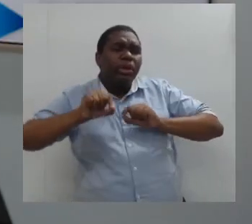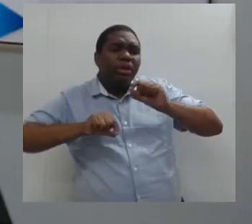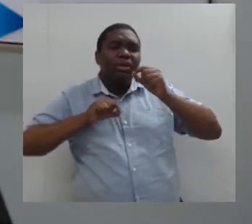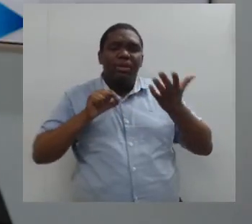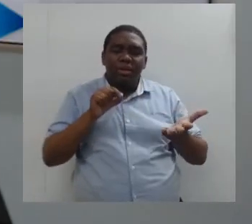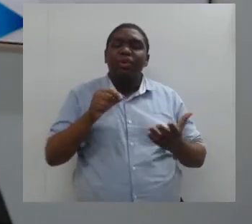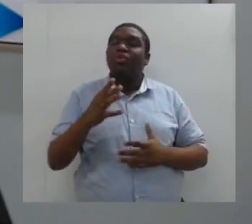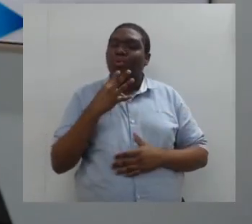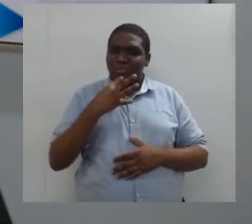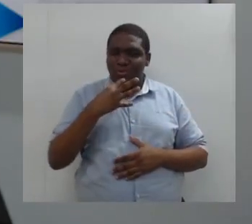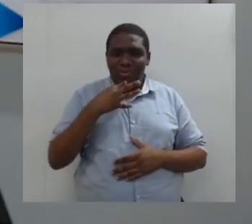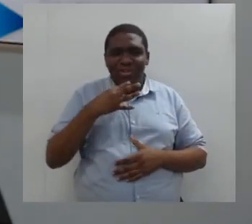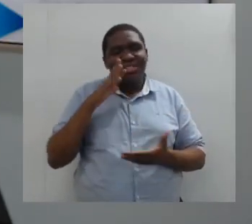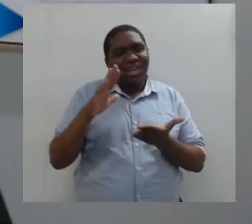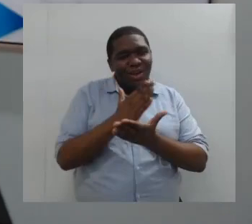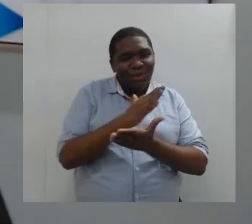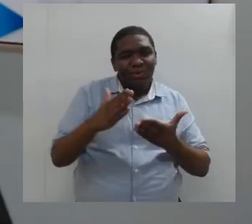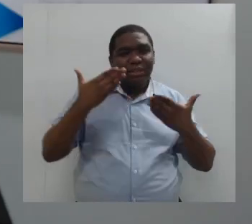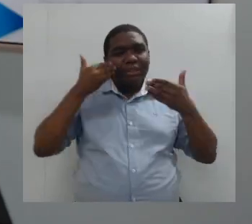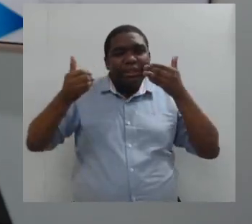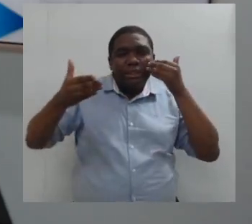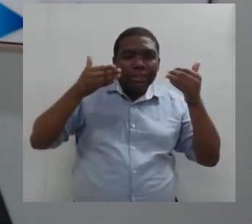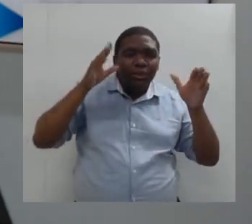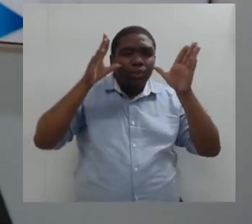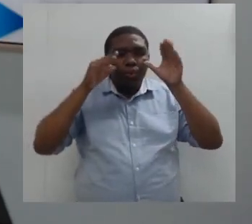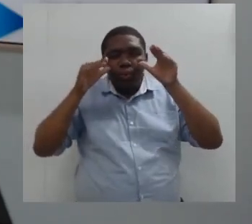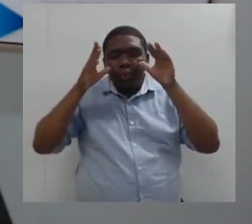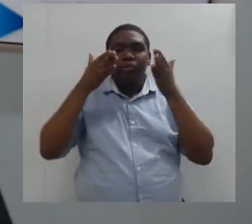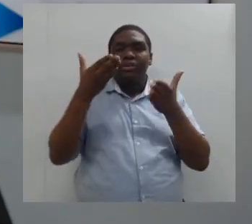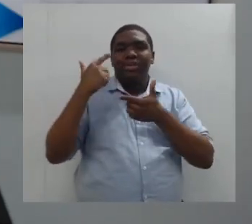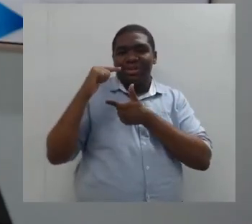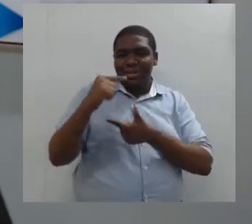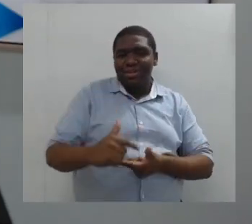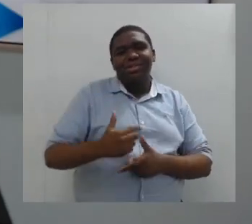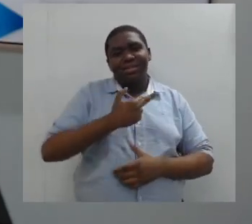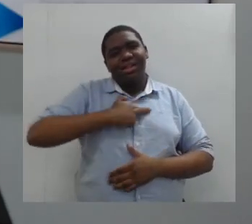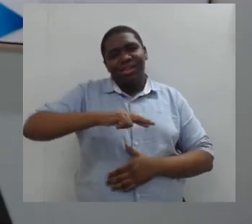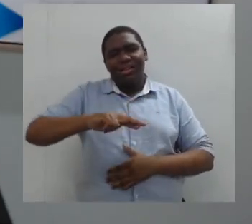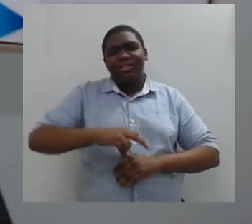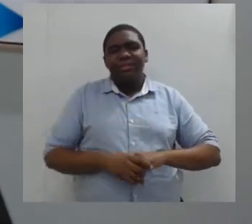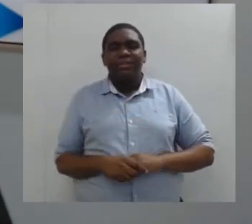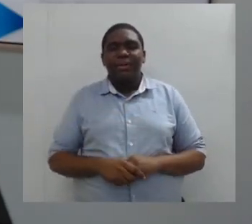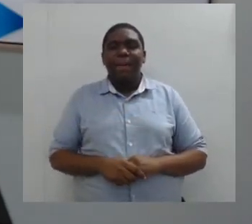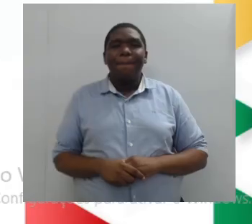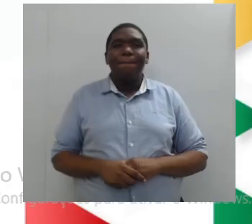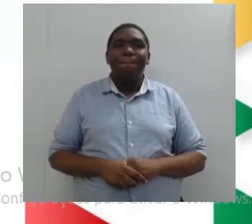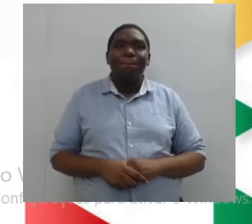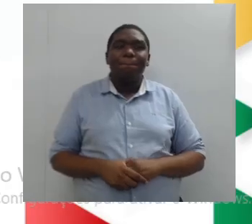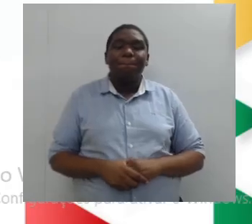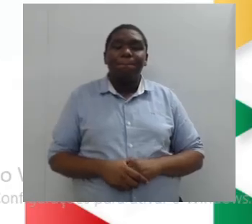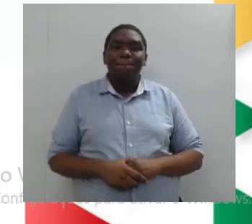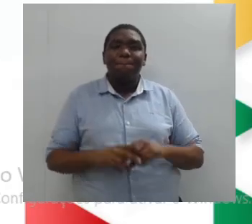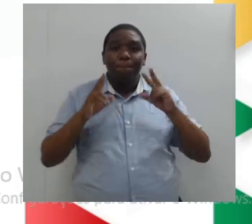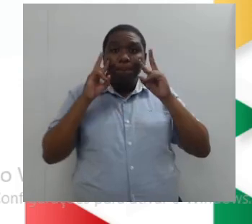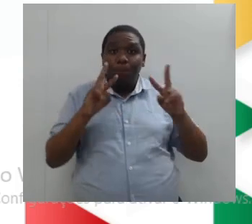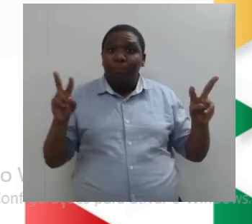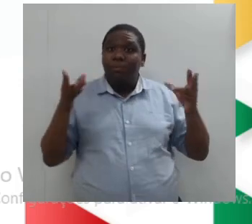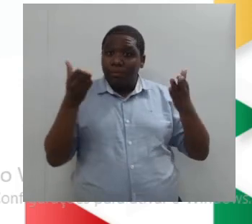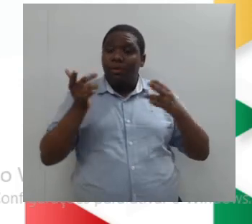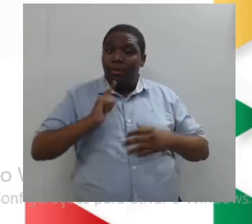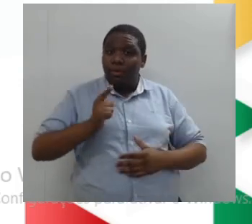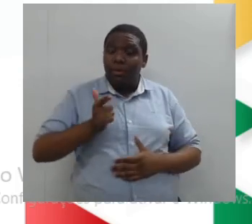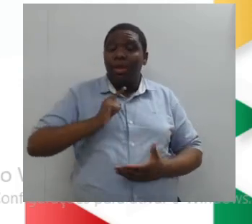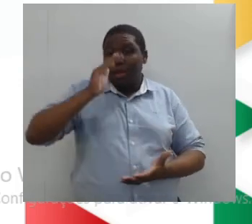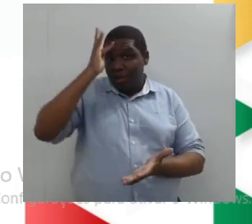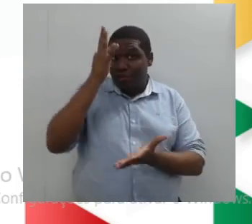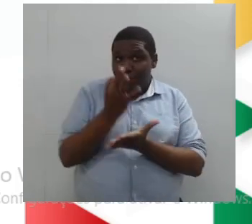curiosidades. Vamos conhecer algumas curiosidades dessa tradição religiosa. Vamos lá? Na tela nós temos, na